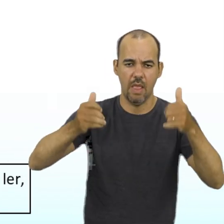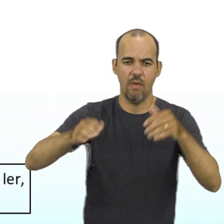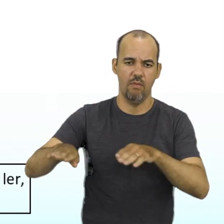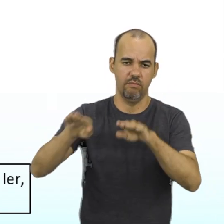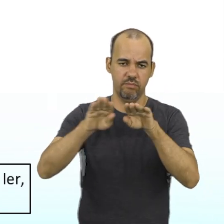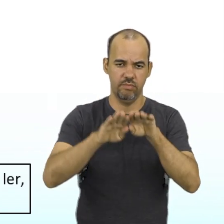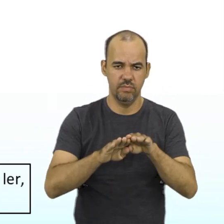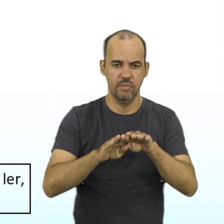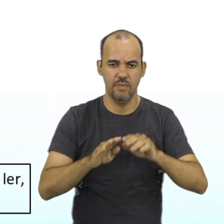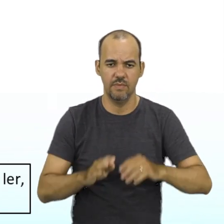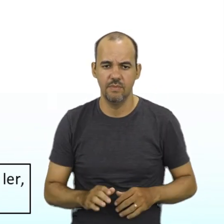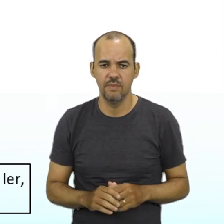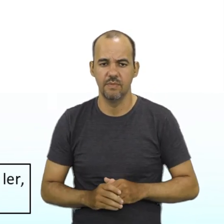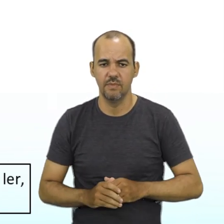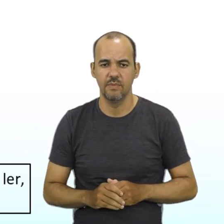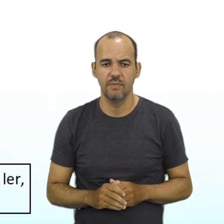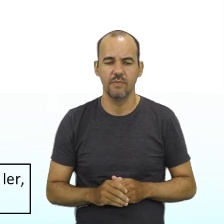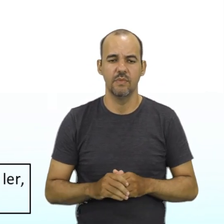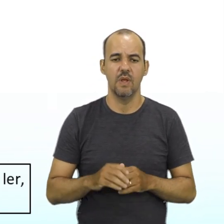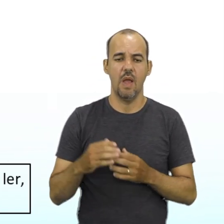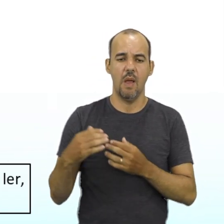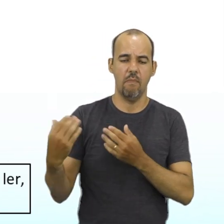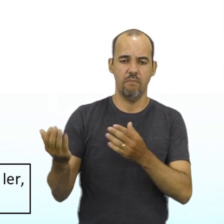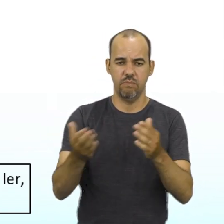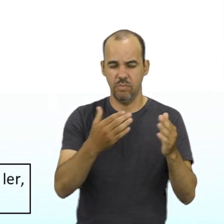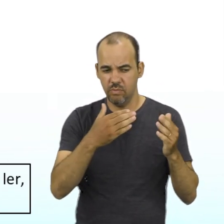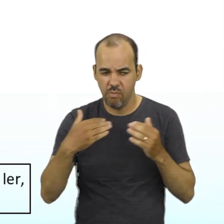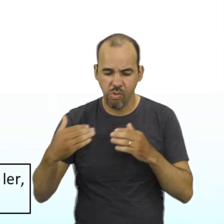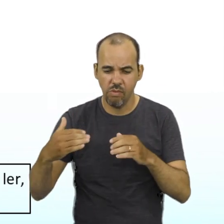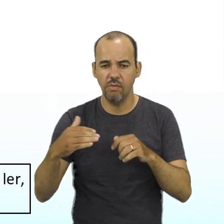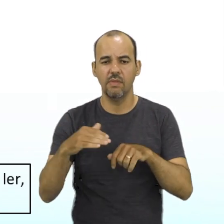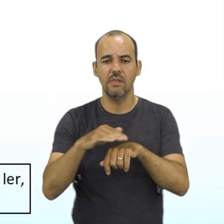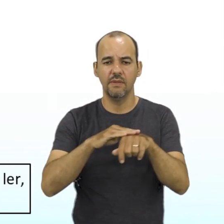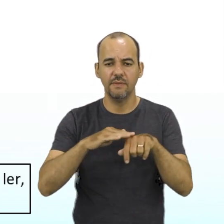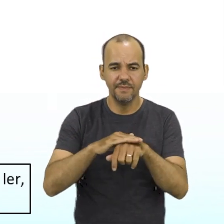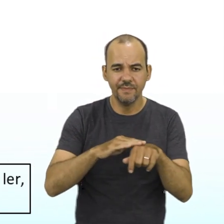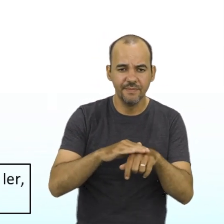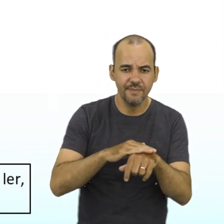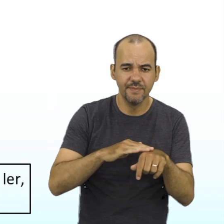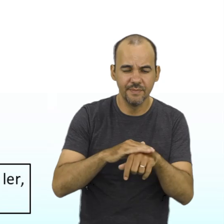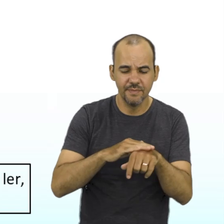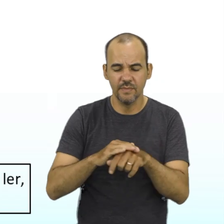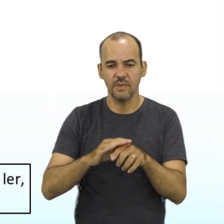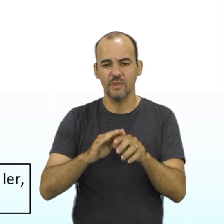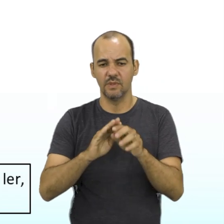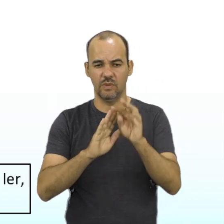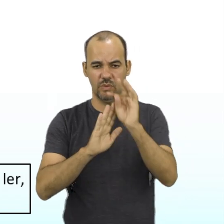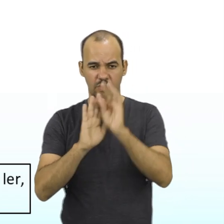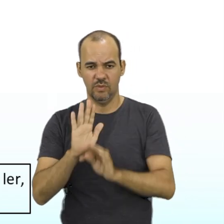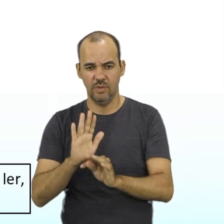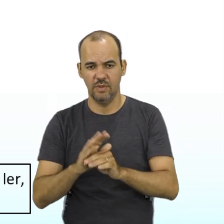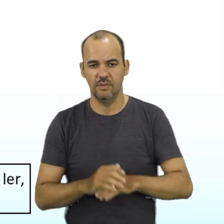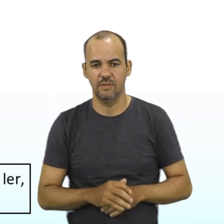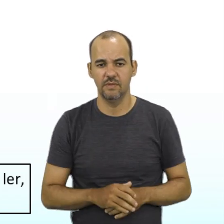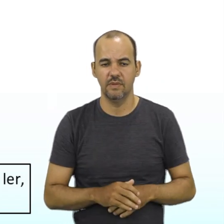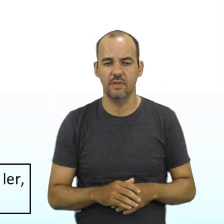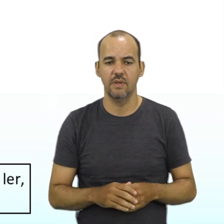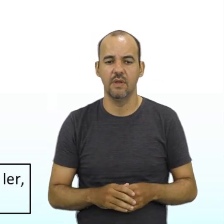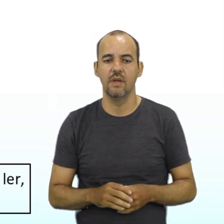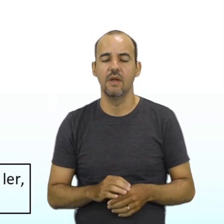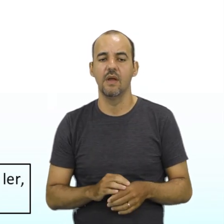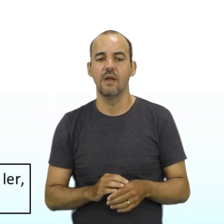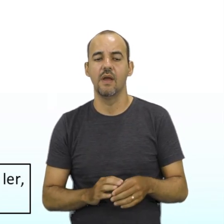porque conversa com e todo cambia, que está aí no final do nosso texto, né? A letra B